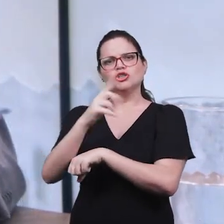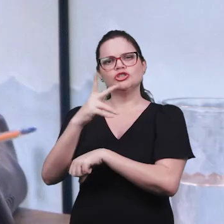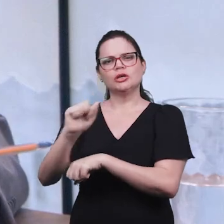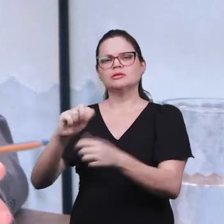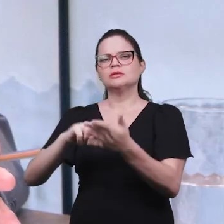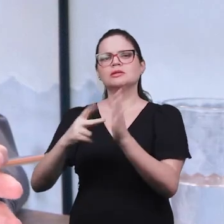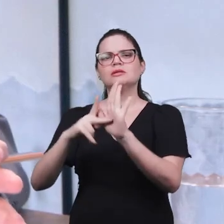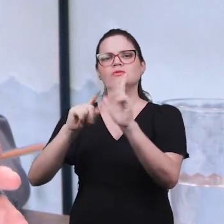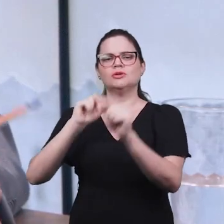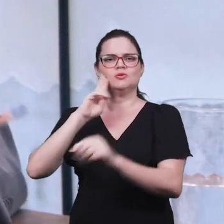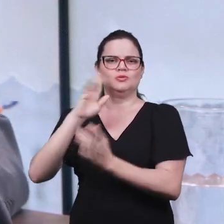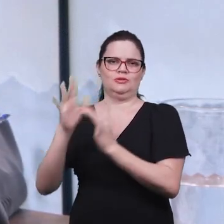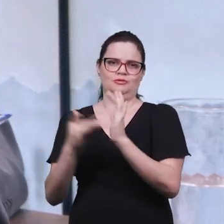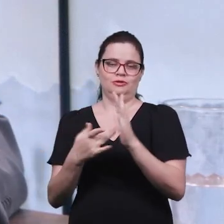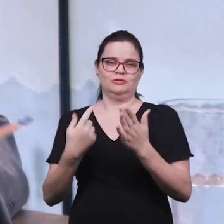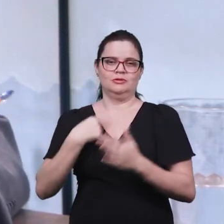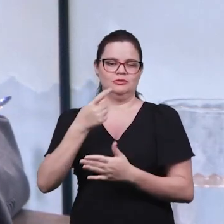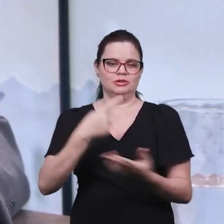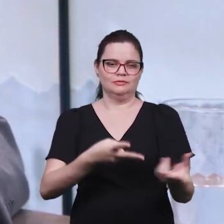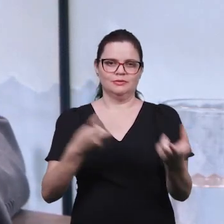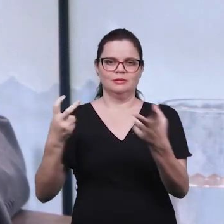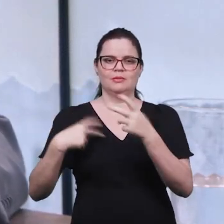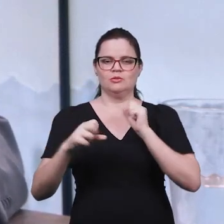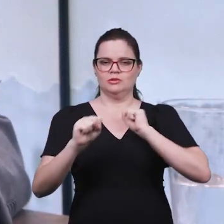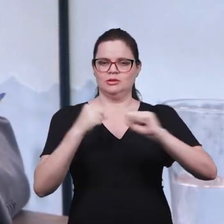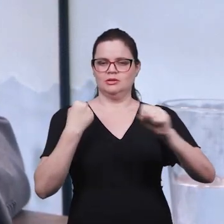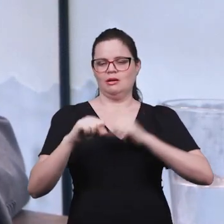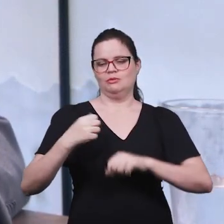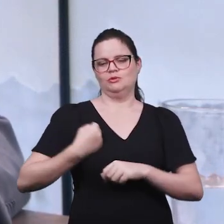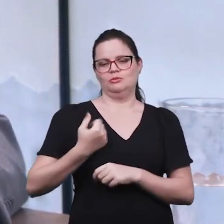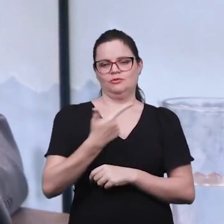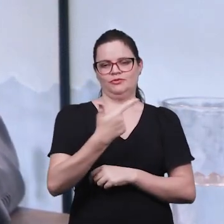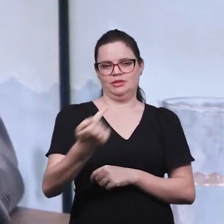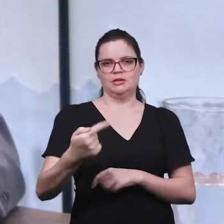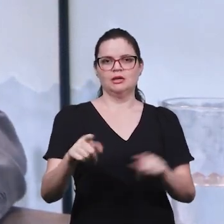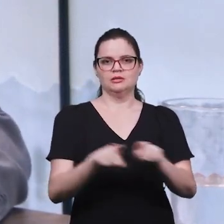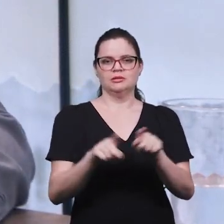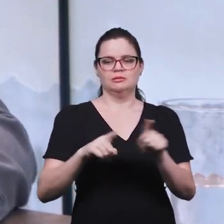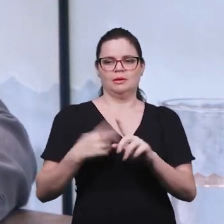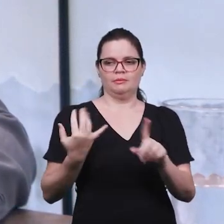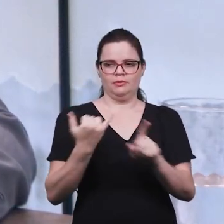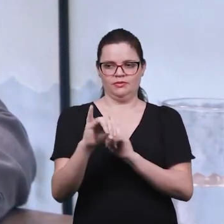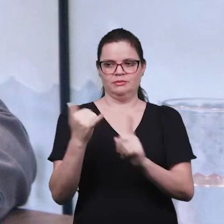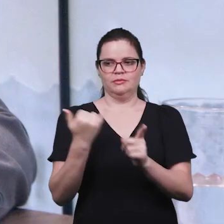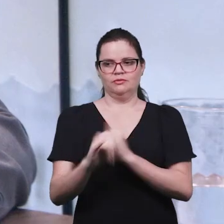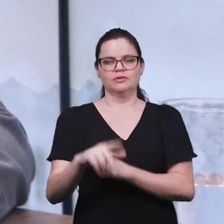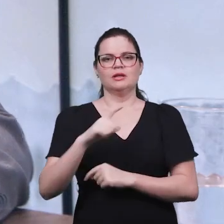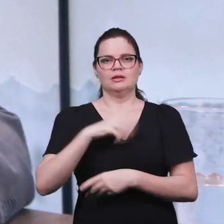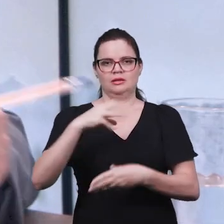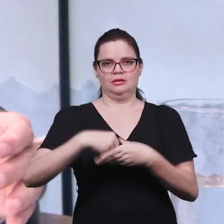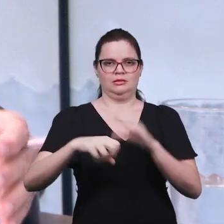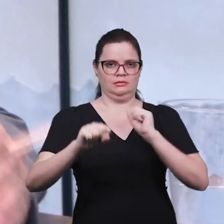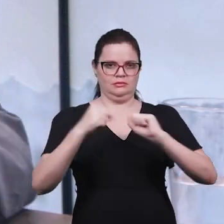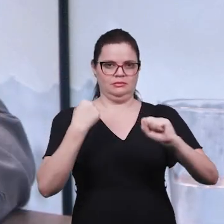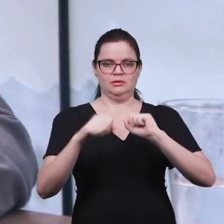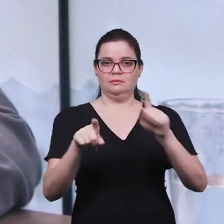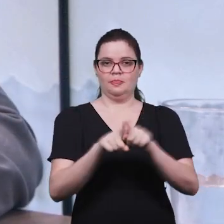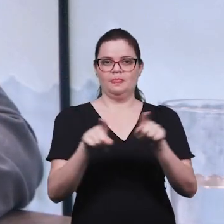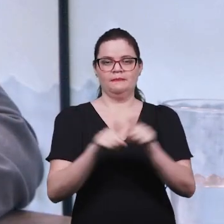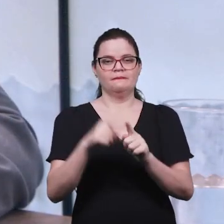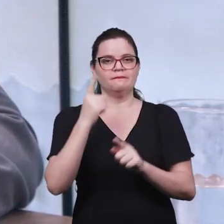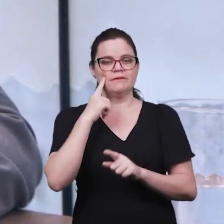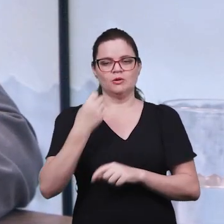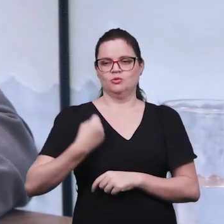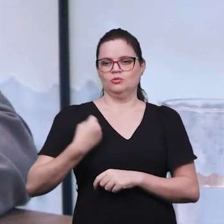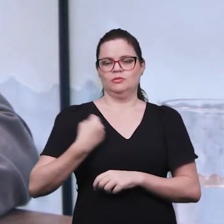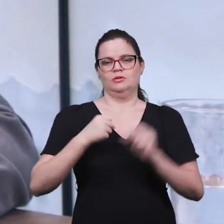neste Salmo 27, nós vemos aqui claramente as profecias, como nos outros salmos aqui mencionados. Também no Salmo, separamos